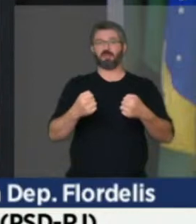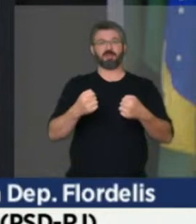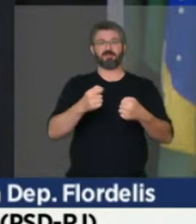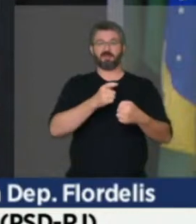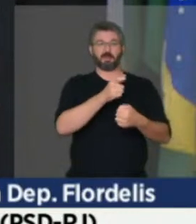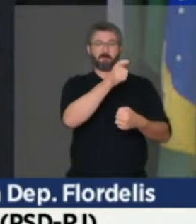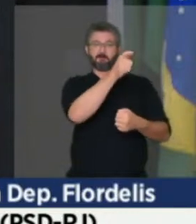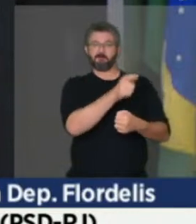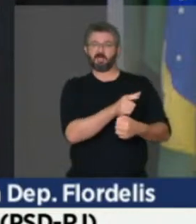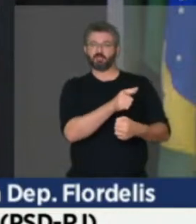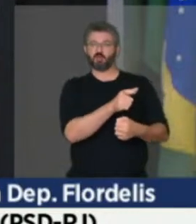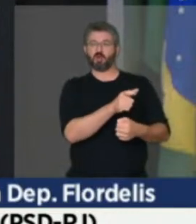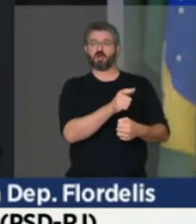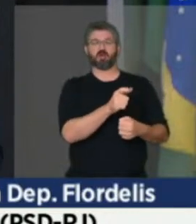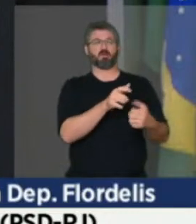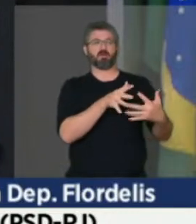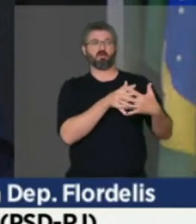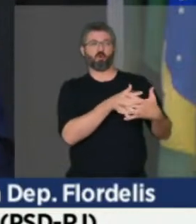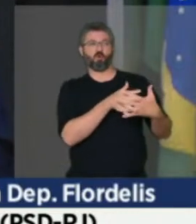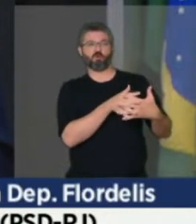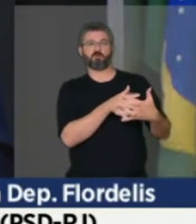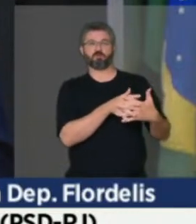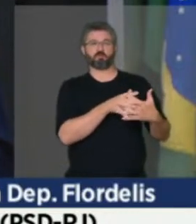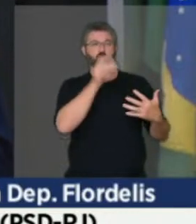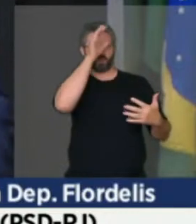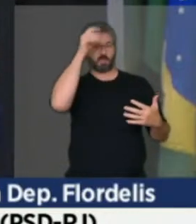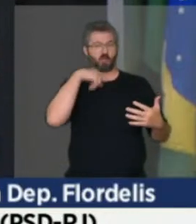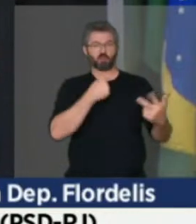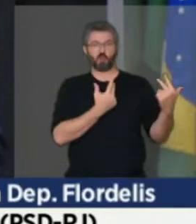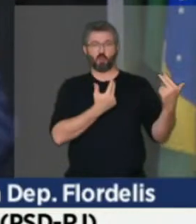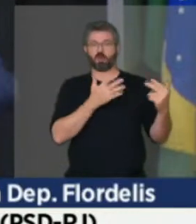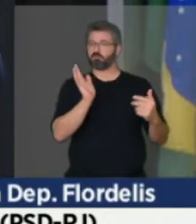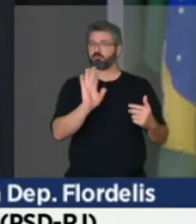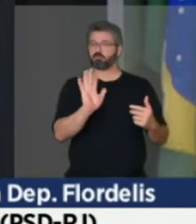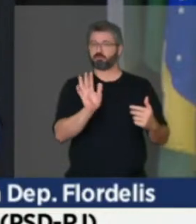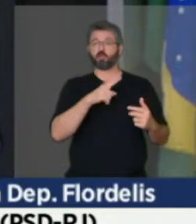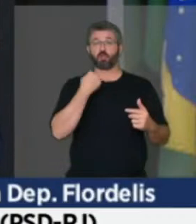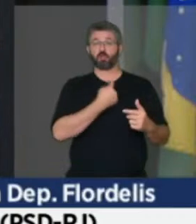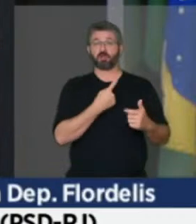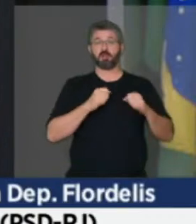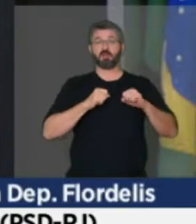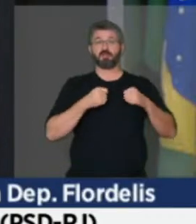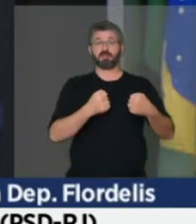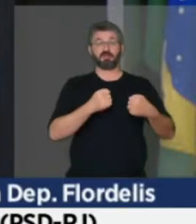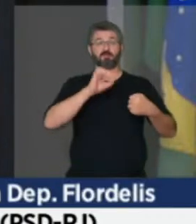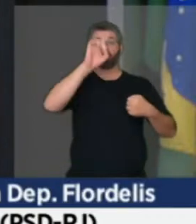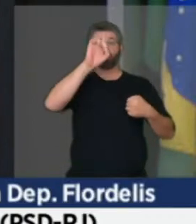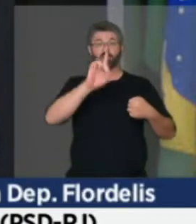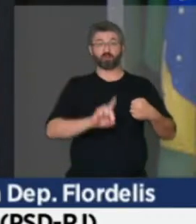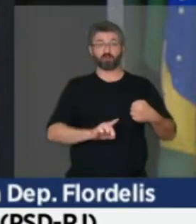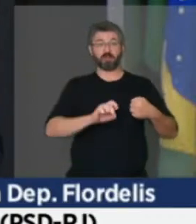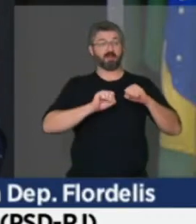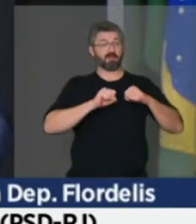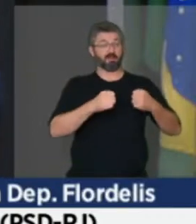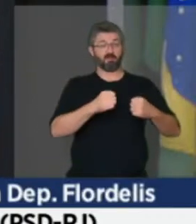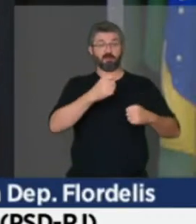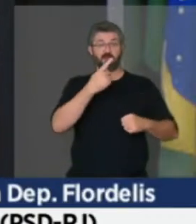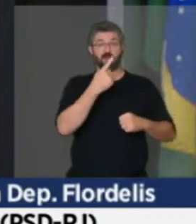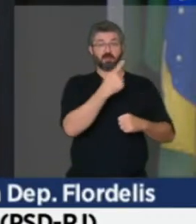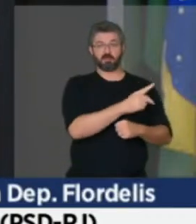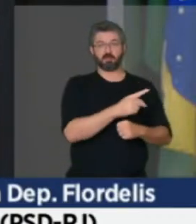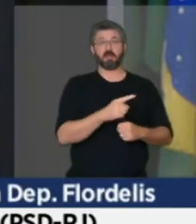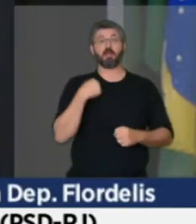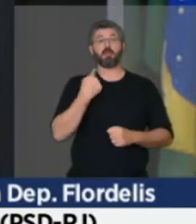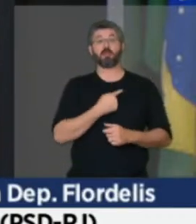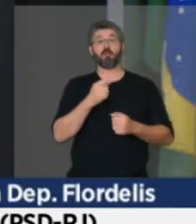pessoas, nós não nos confundimos com os nossos clientes, nós defendemos o direito de defesa. Faríamos